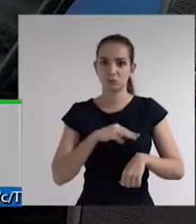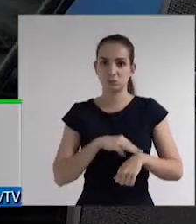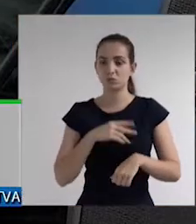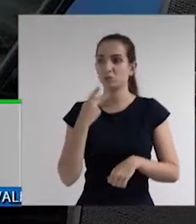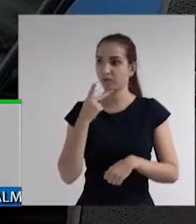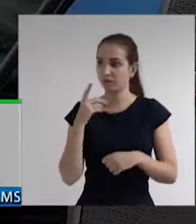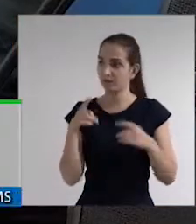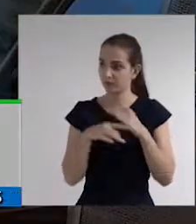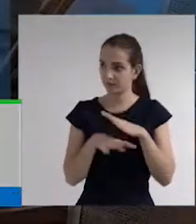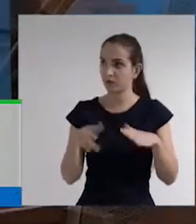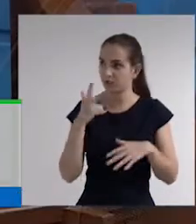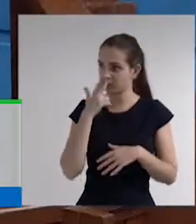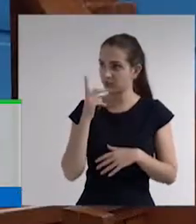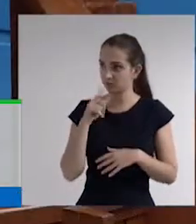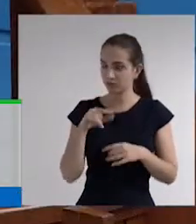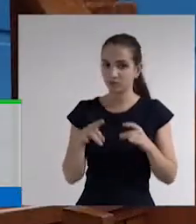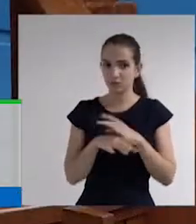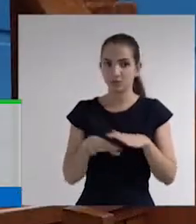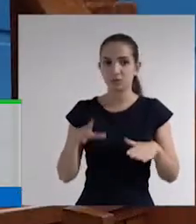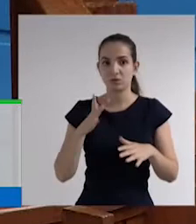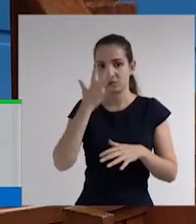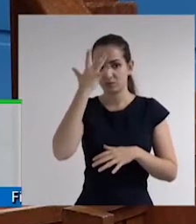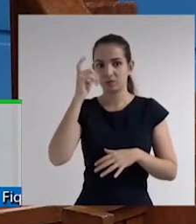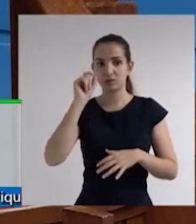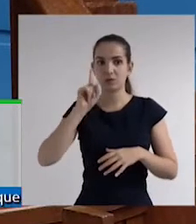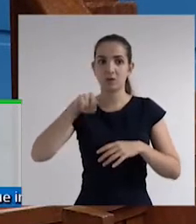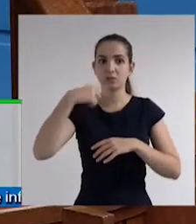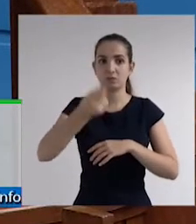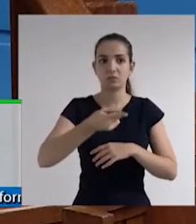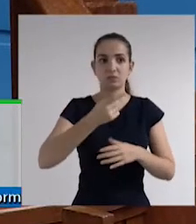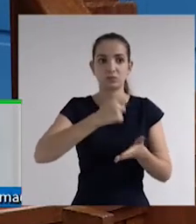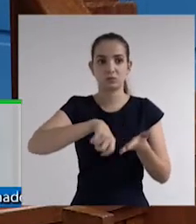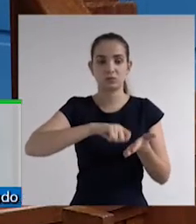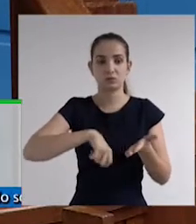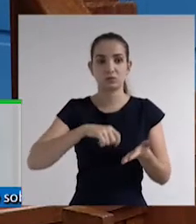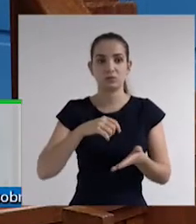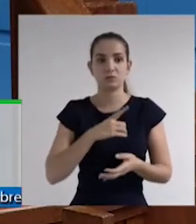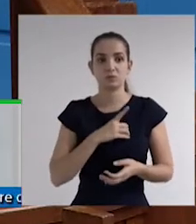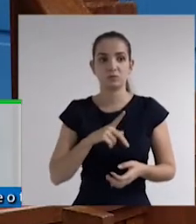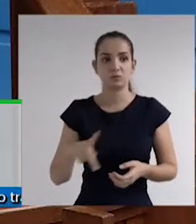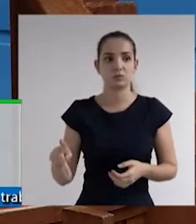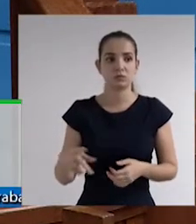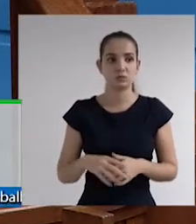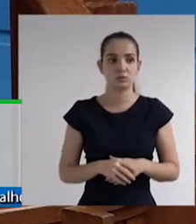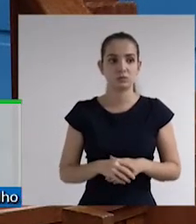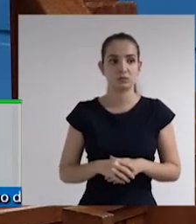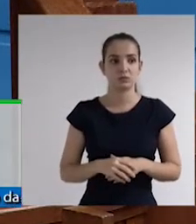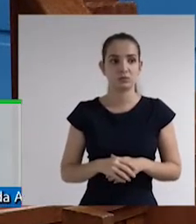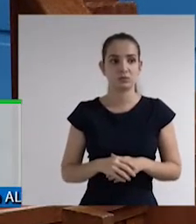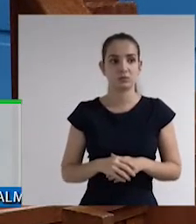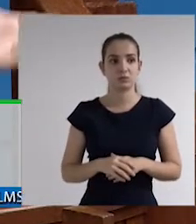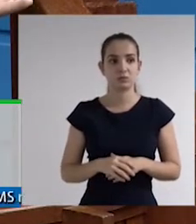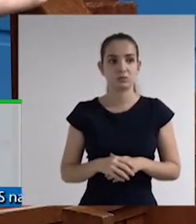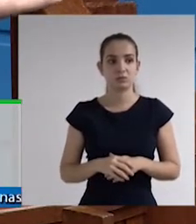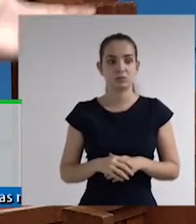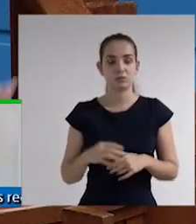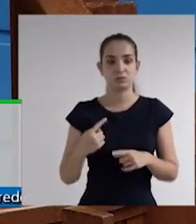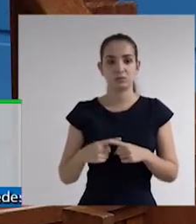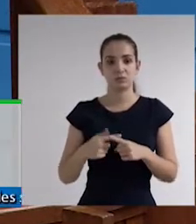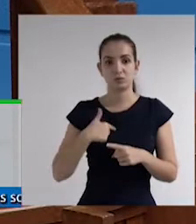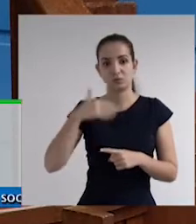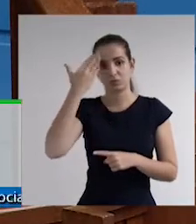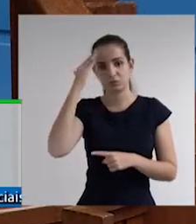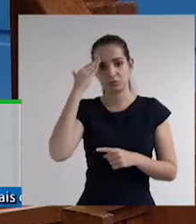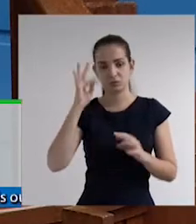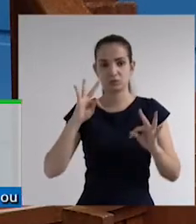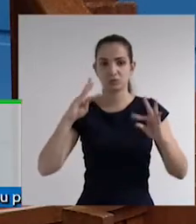minutos. Eu acho que serão suficientes. Quem é o próximo inscrito, nobre presidente? Eu já quero solicitar o tempo, porque eu entendo que todos os